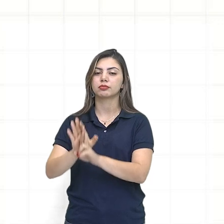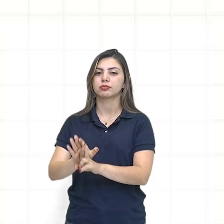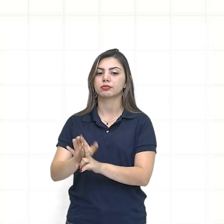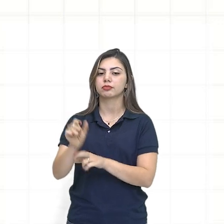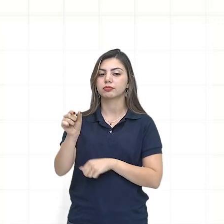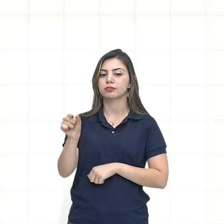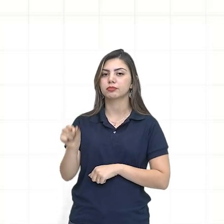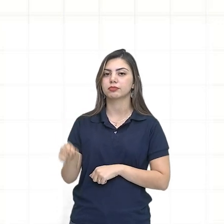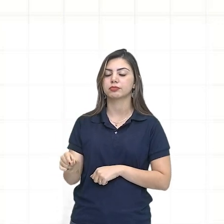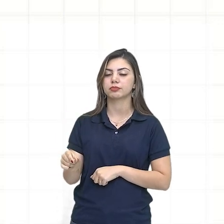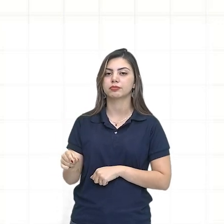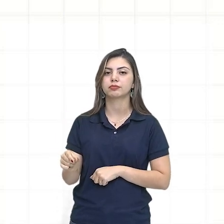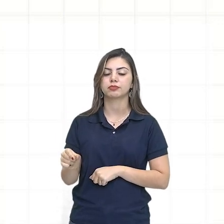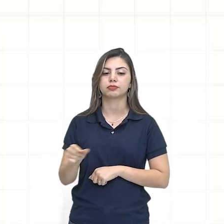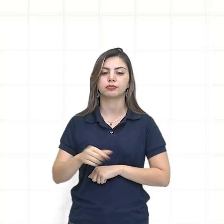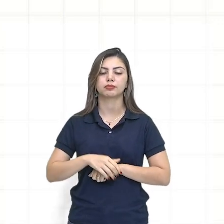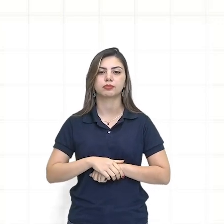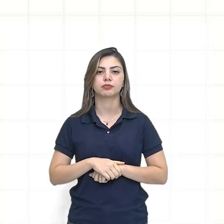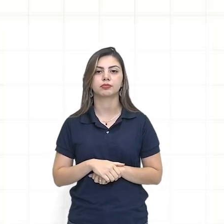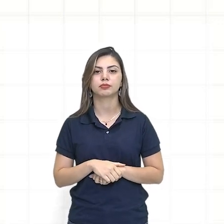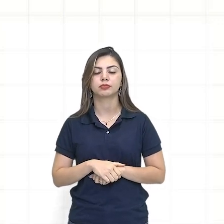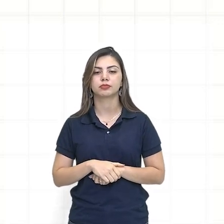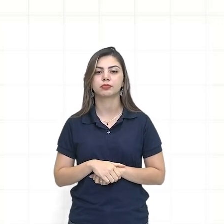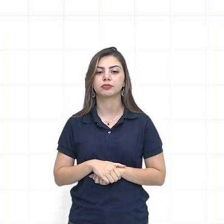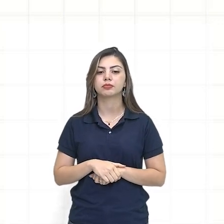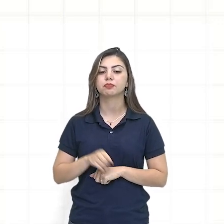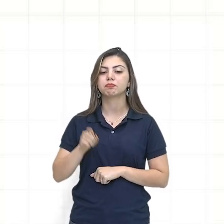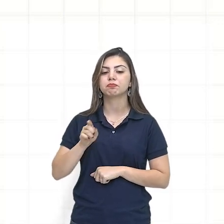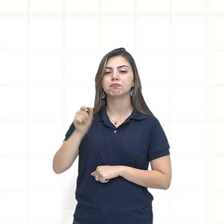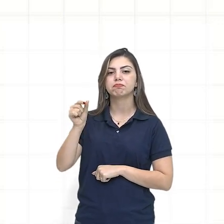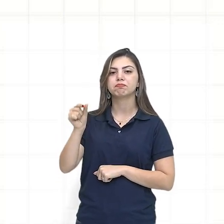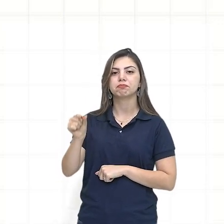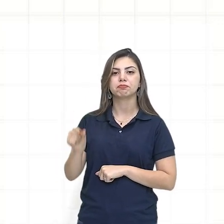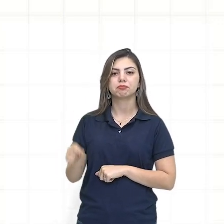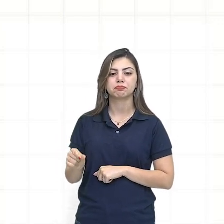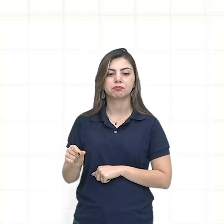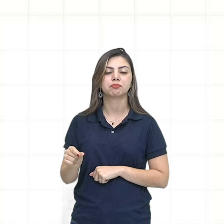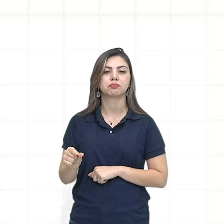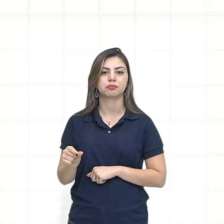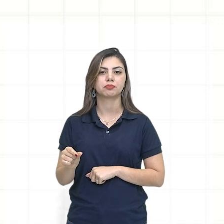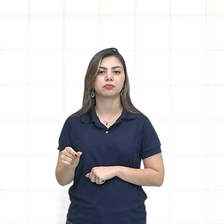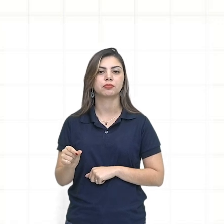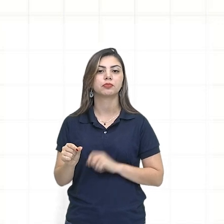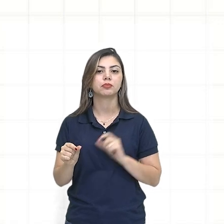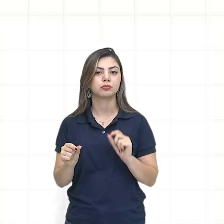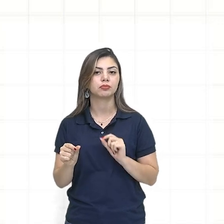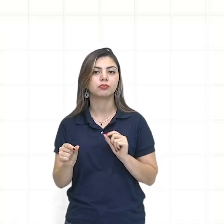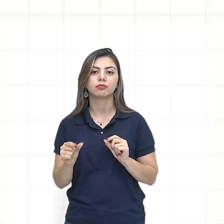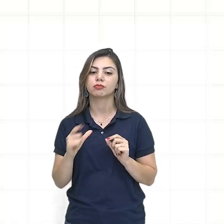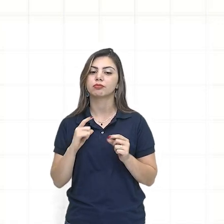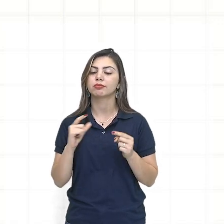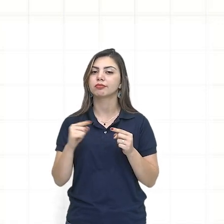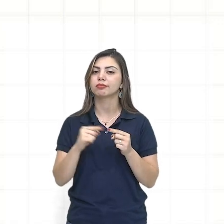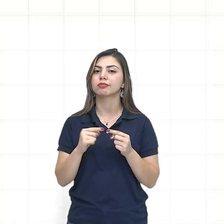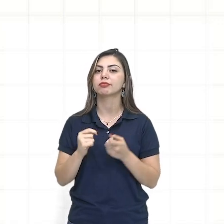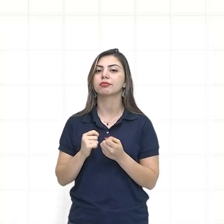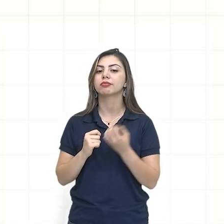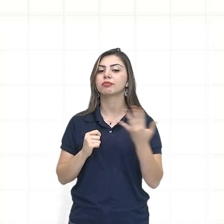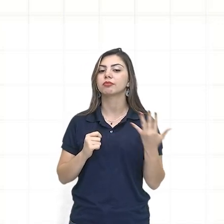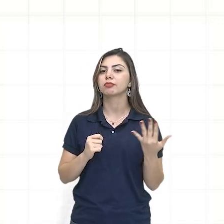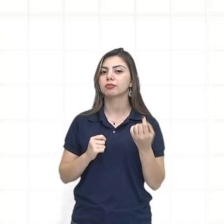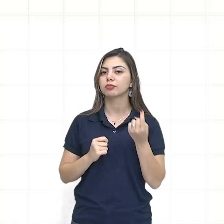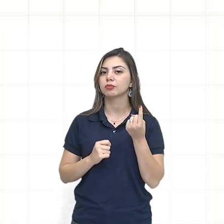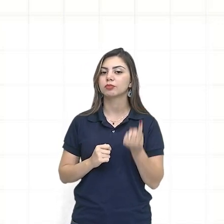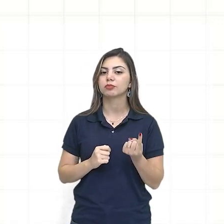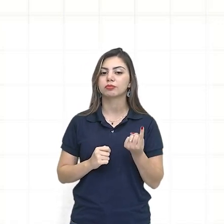ó, por uma barra. E esse bastão, ele possui aqui um valor. Que valor é esse? 1.